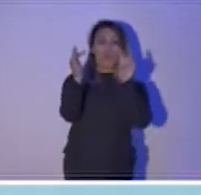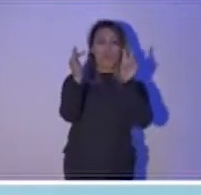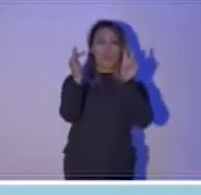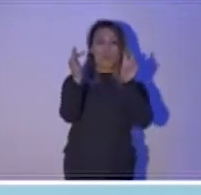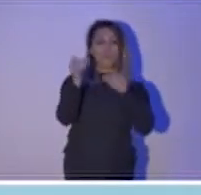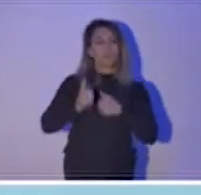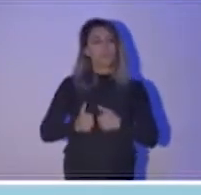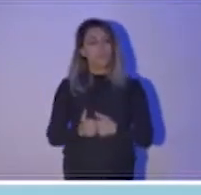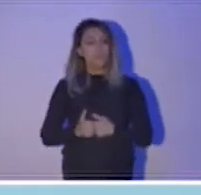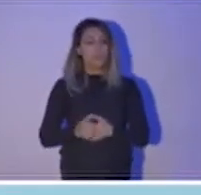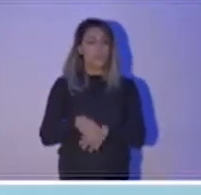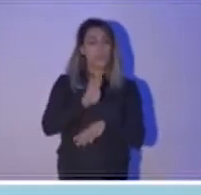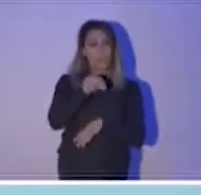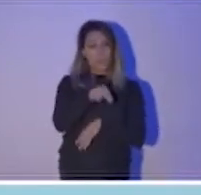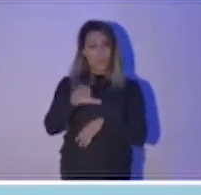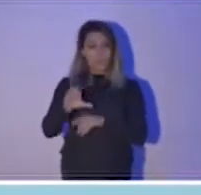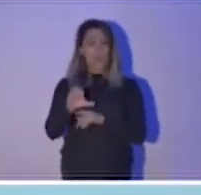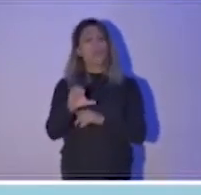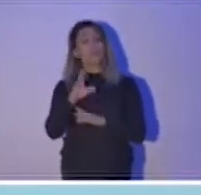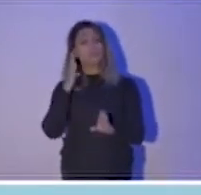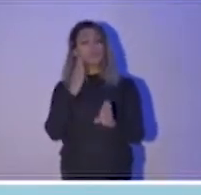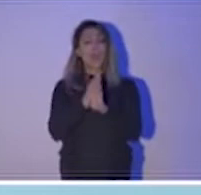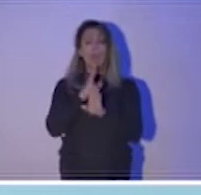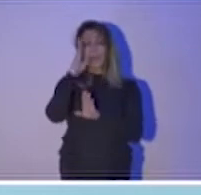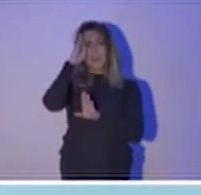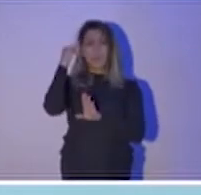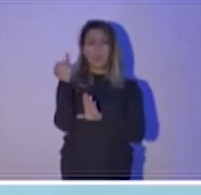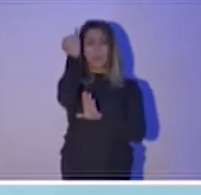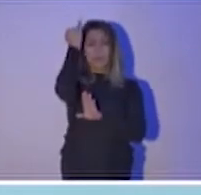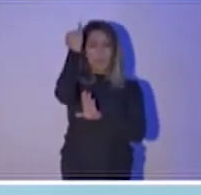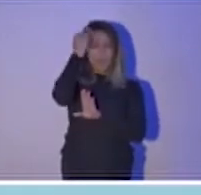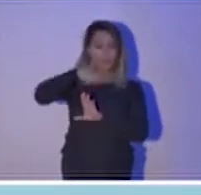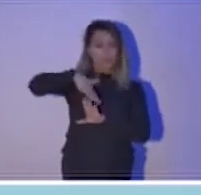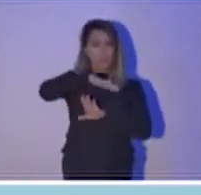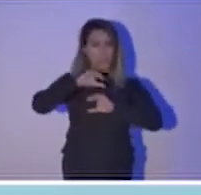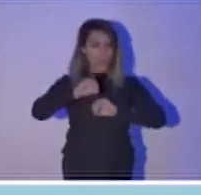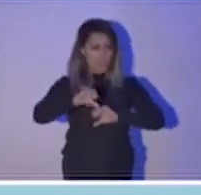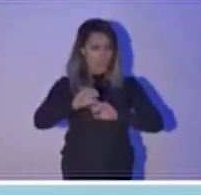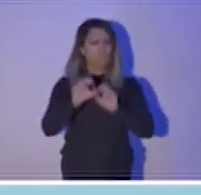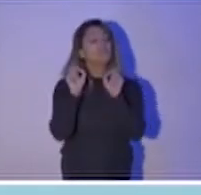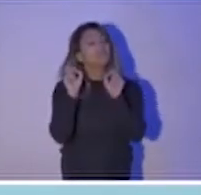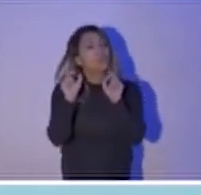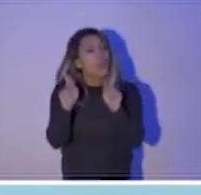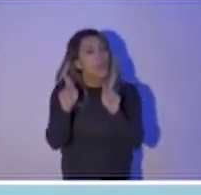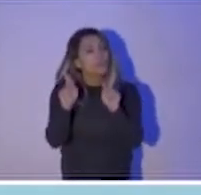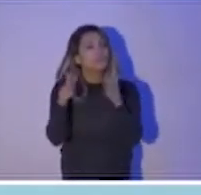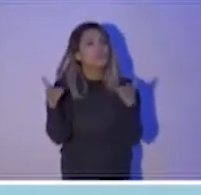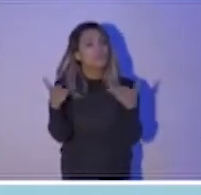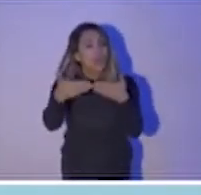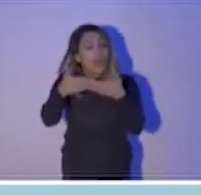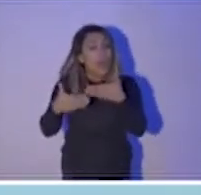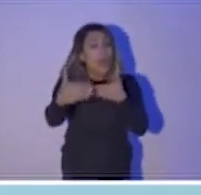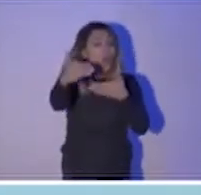definiu pela base o que, que é essencial para a educação básica, então agora a gente sabe onde devemos chegar. E agora? Quais que são